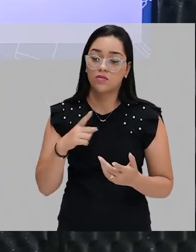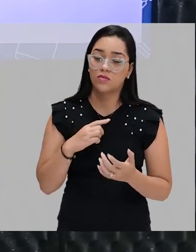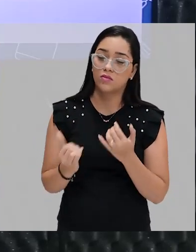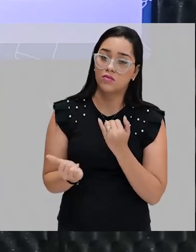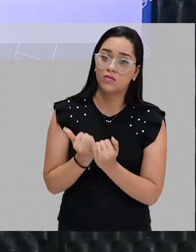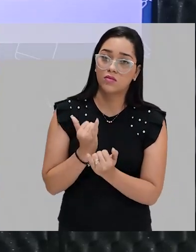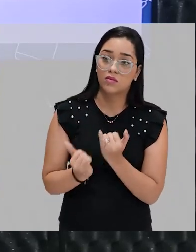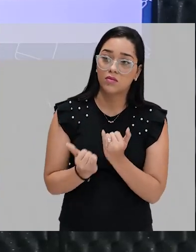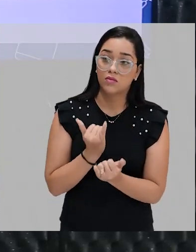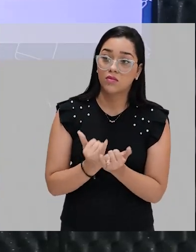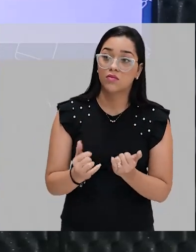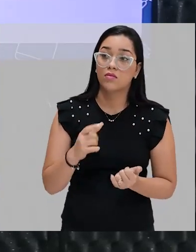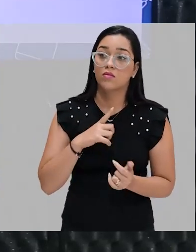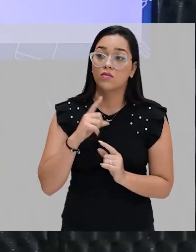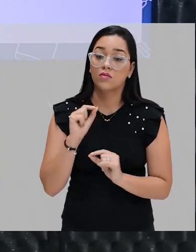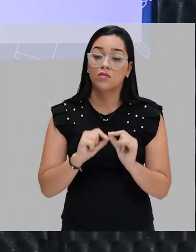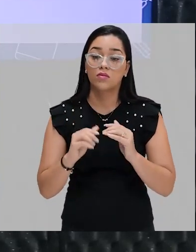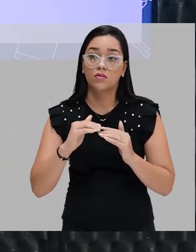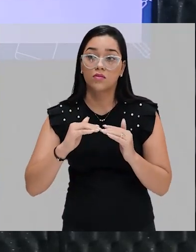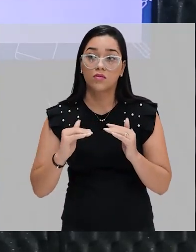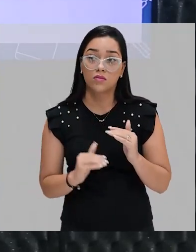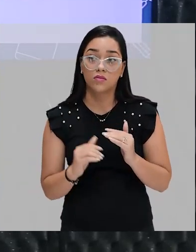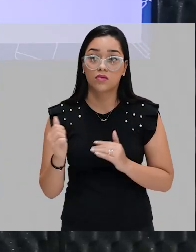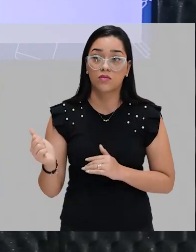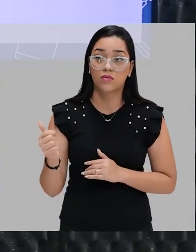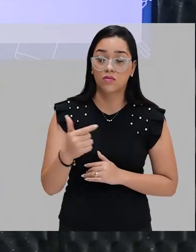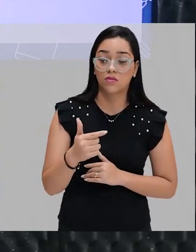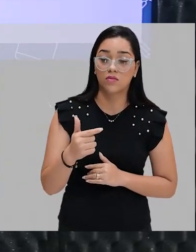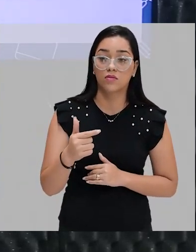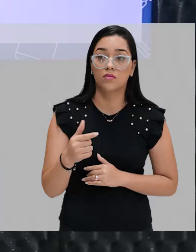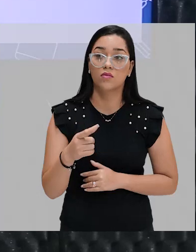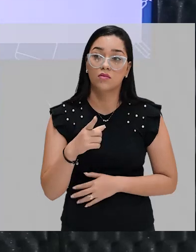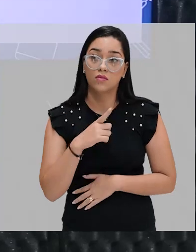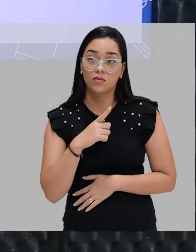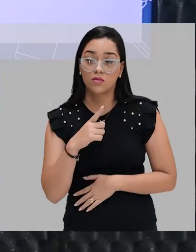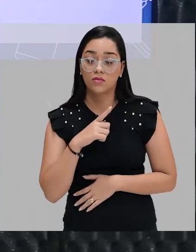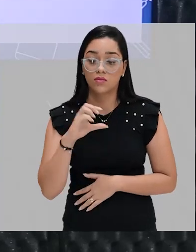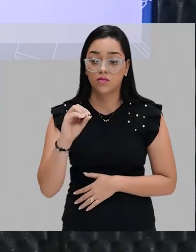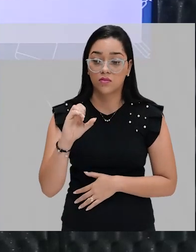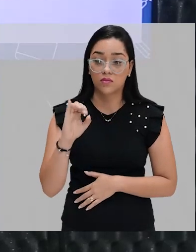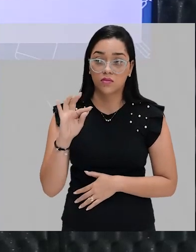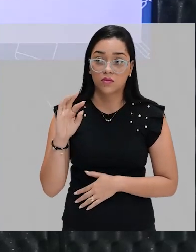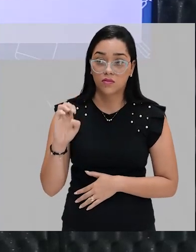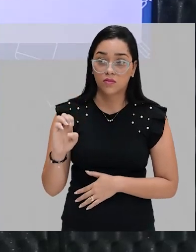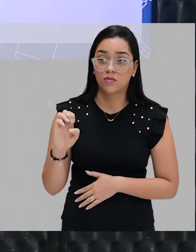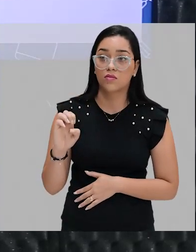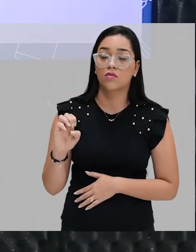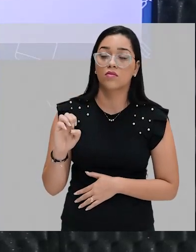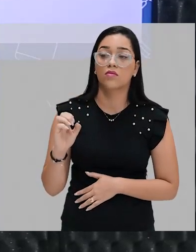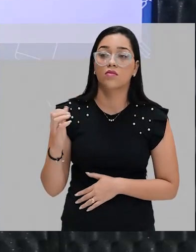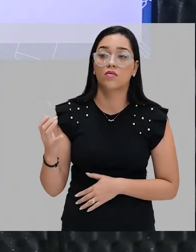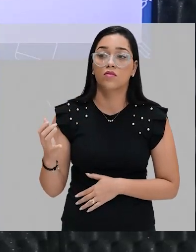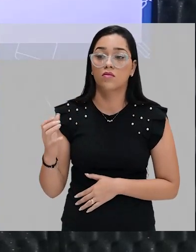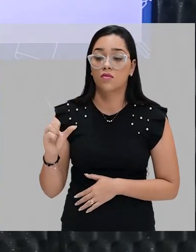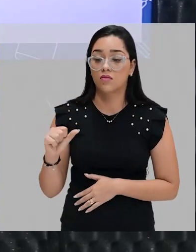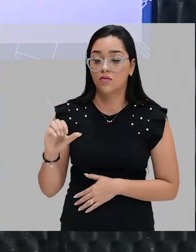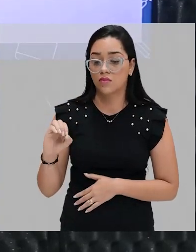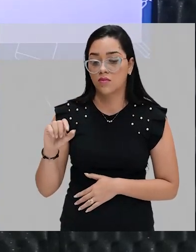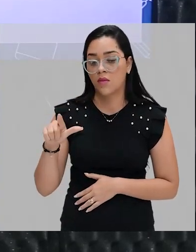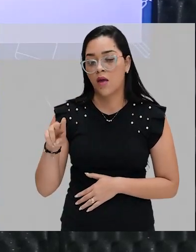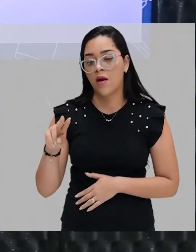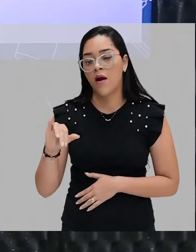sinônimos, contém menos soluto do que o estabelecido pelo coeficiente de